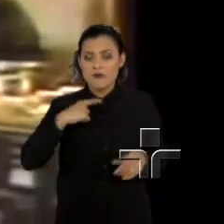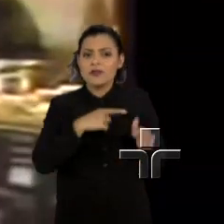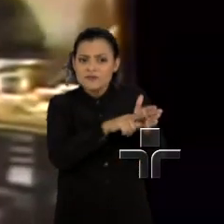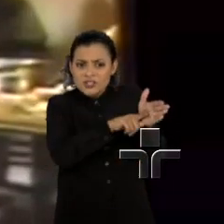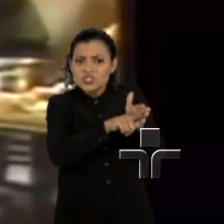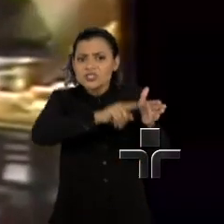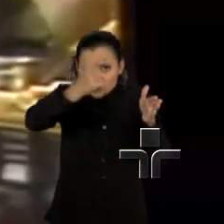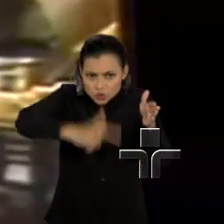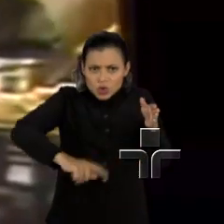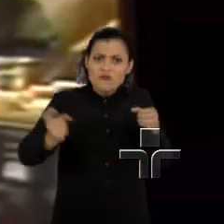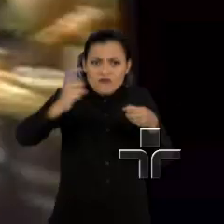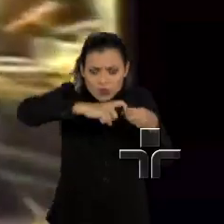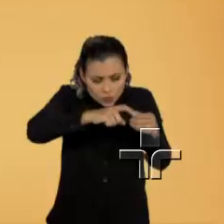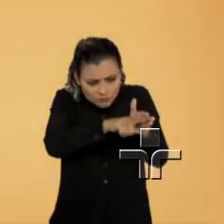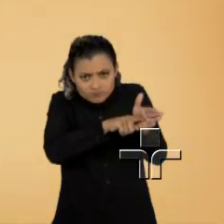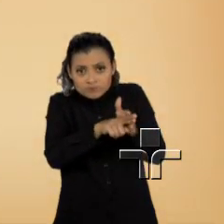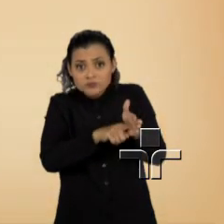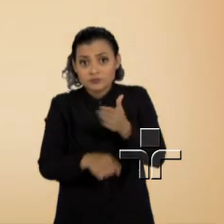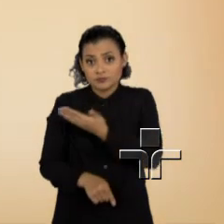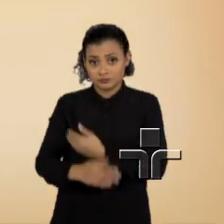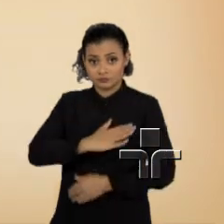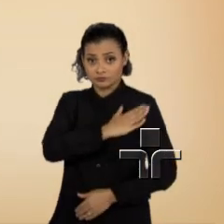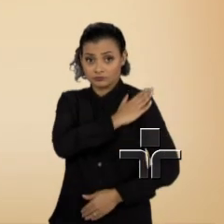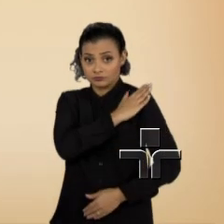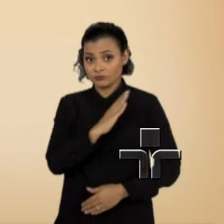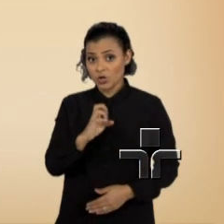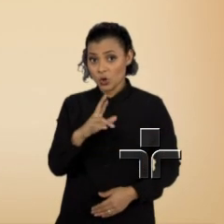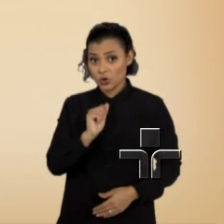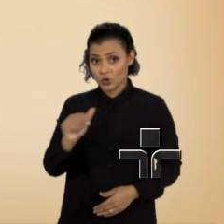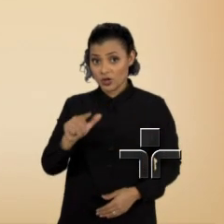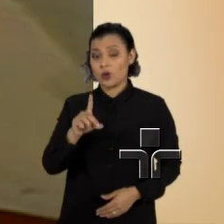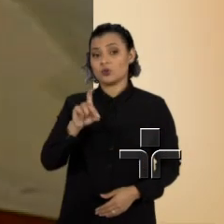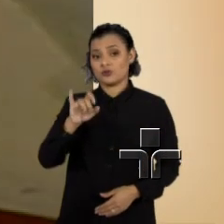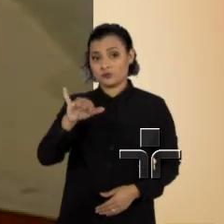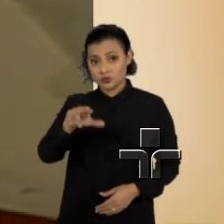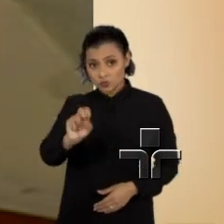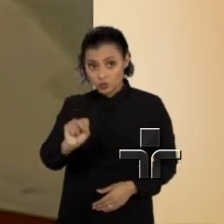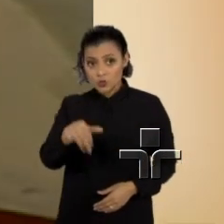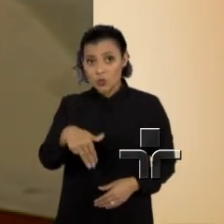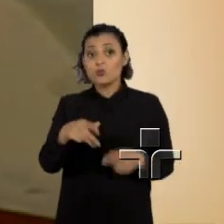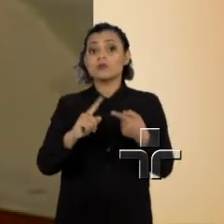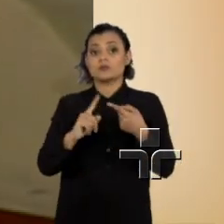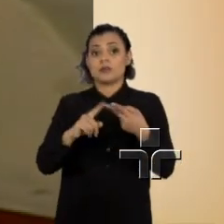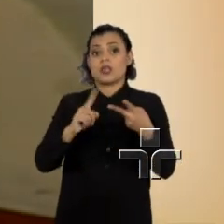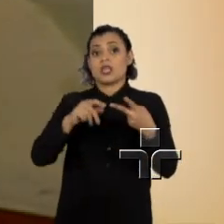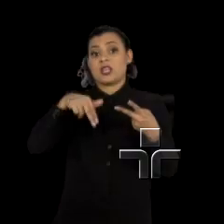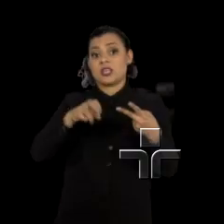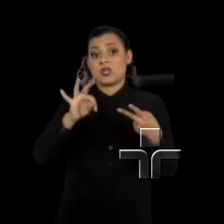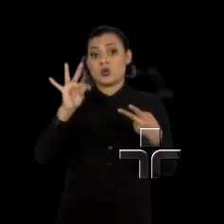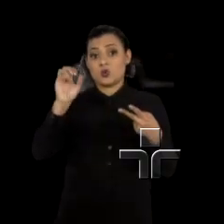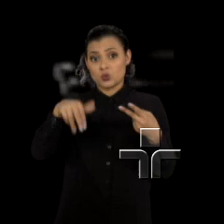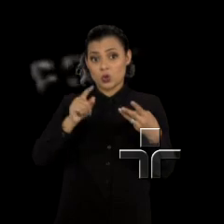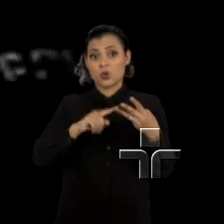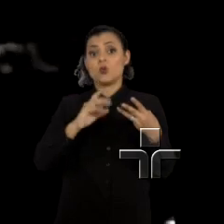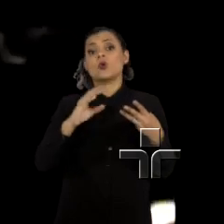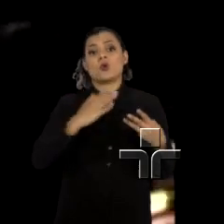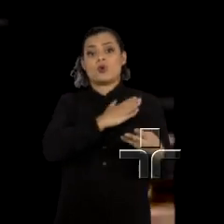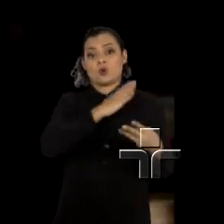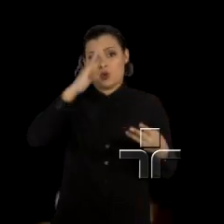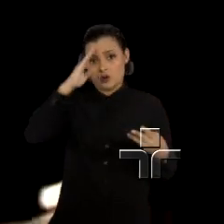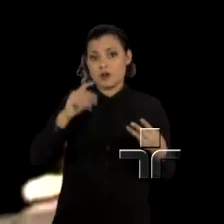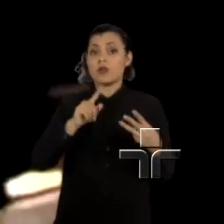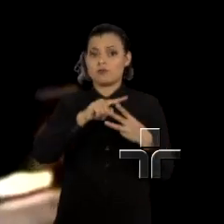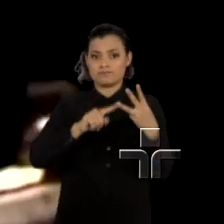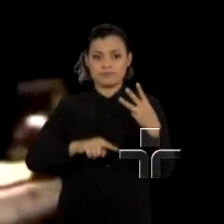como envolvidos, além do sargento e do hoje coronel Wilson Machado, o general de reserva Newton Cruz e o coronel Fred Perdigão,